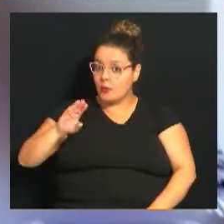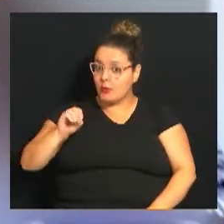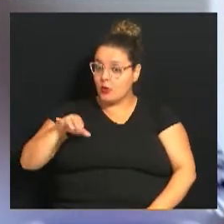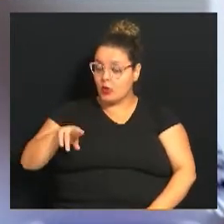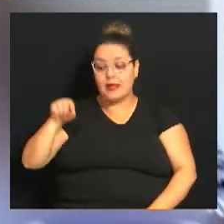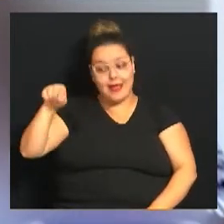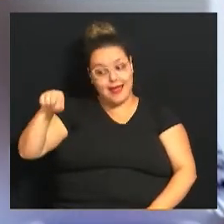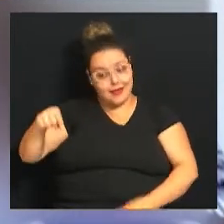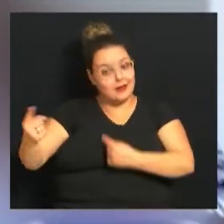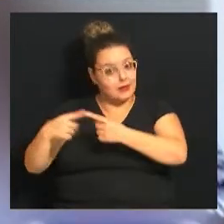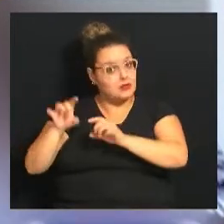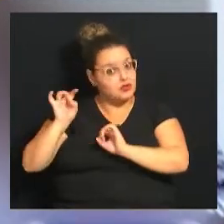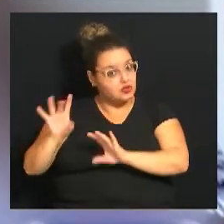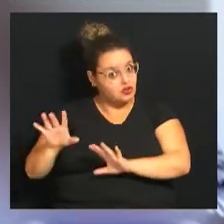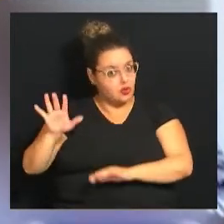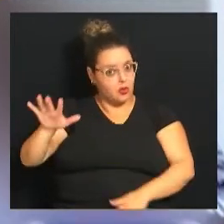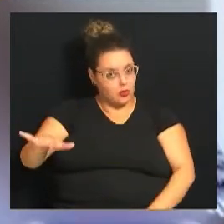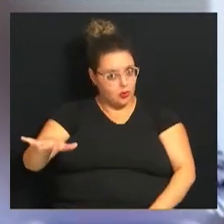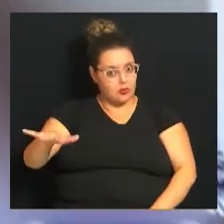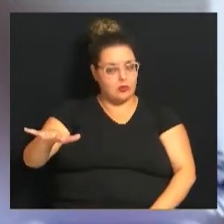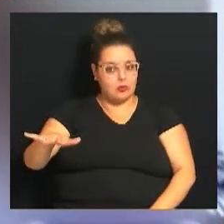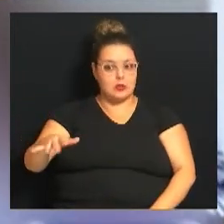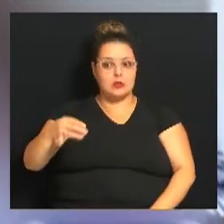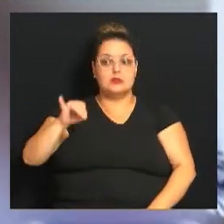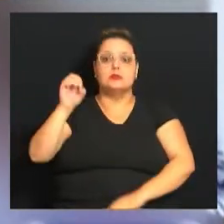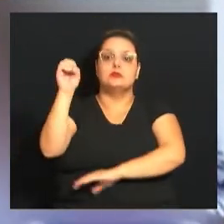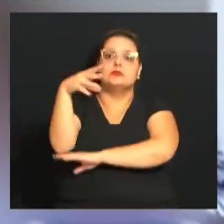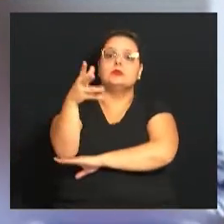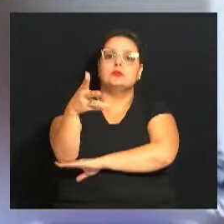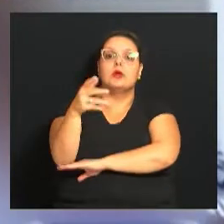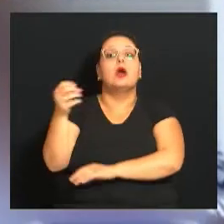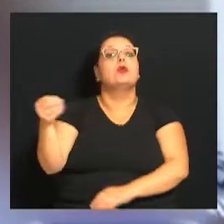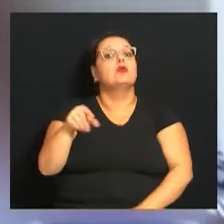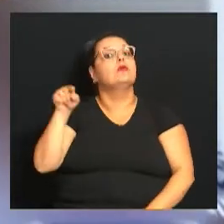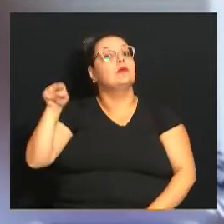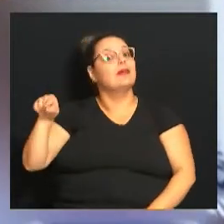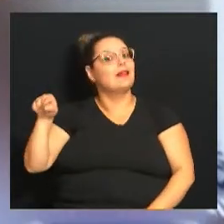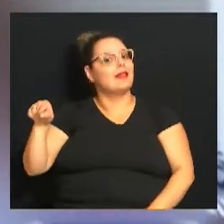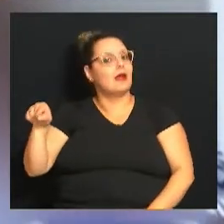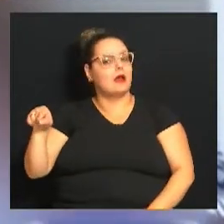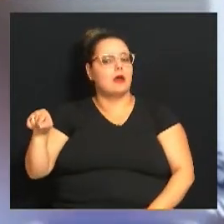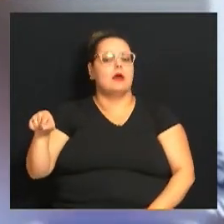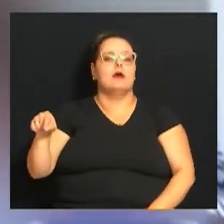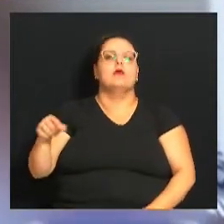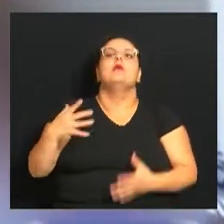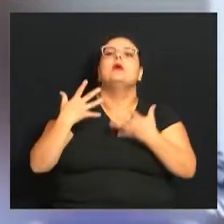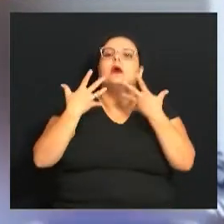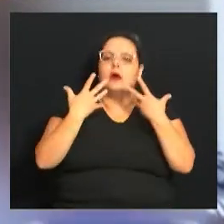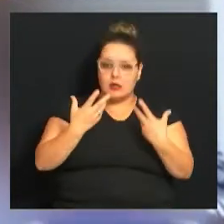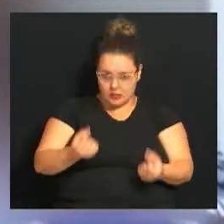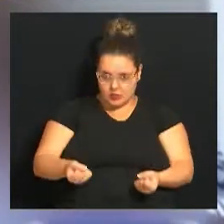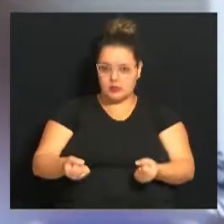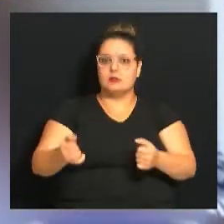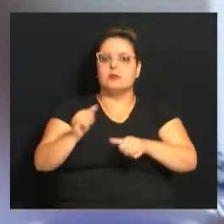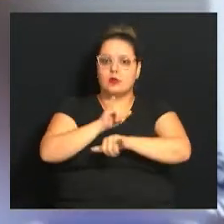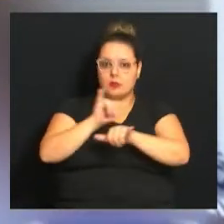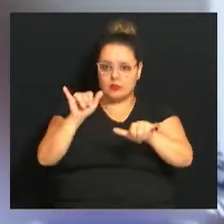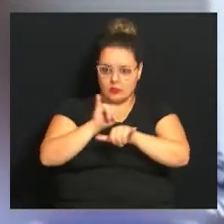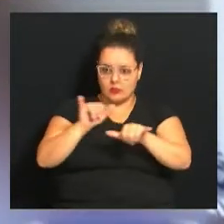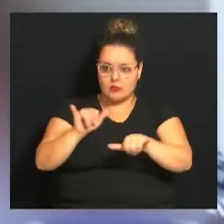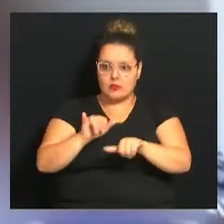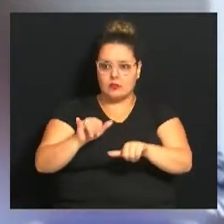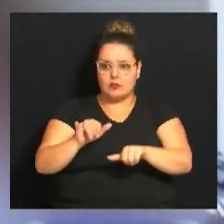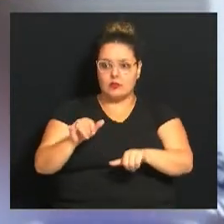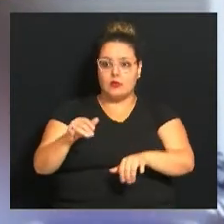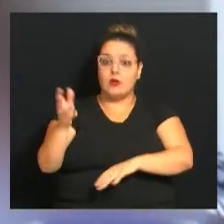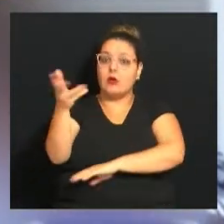John Boy. Se tiver qualquer radar novo lá, você vai receber um aviso, você passou acima